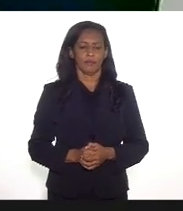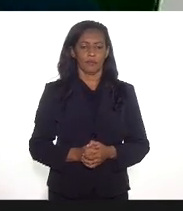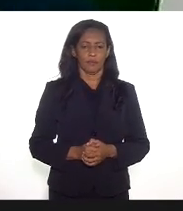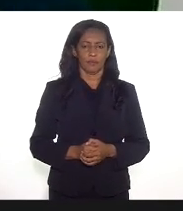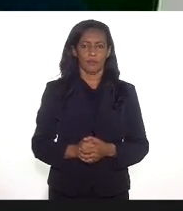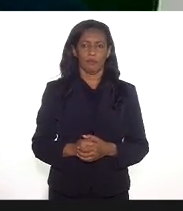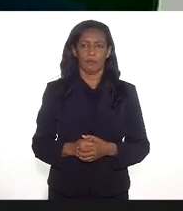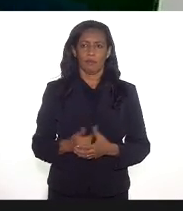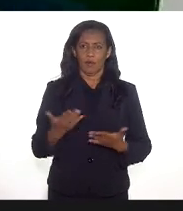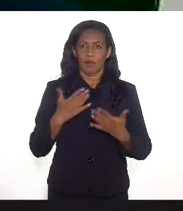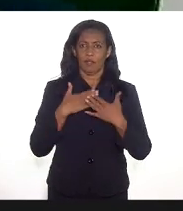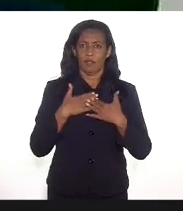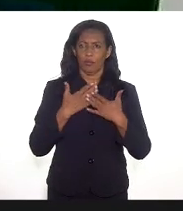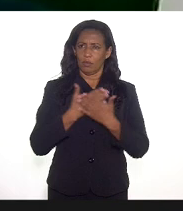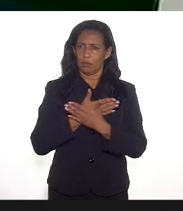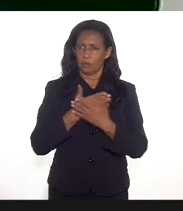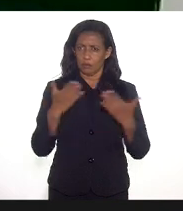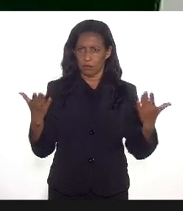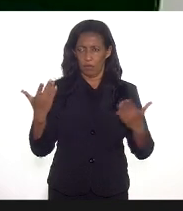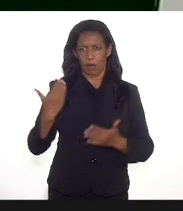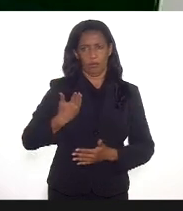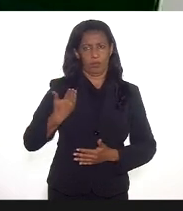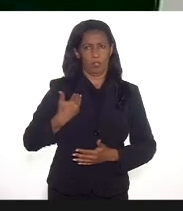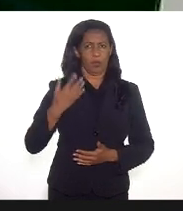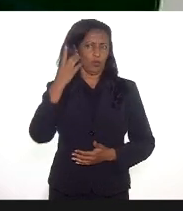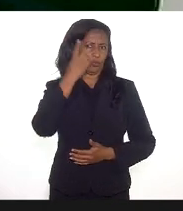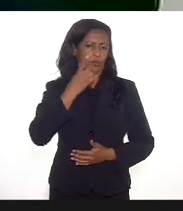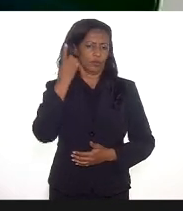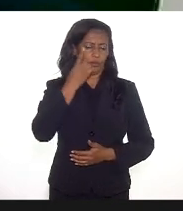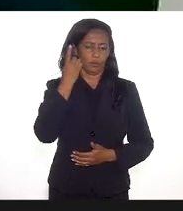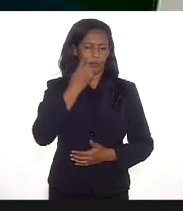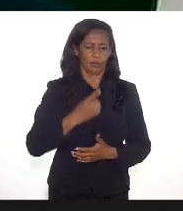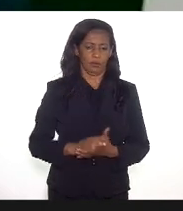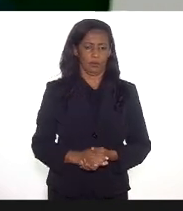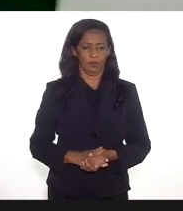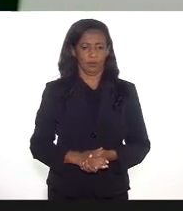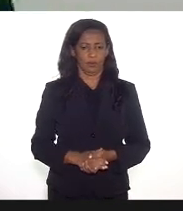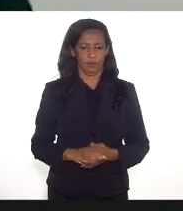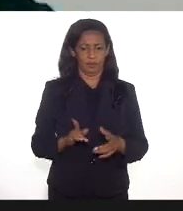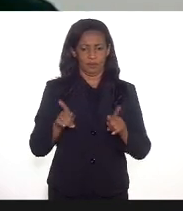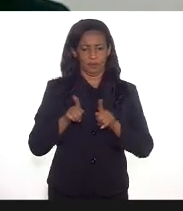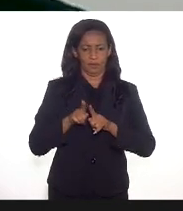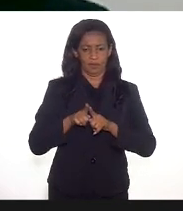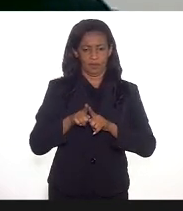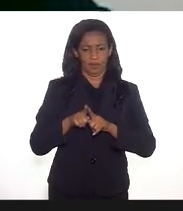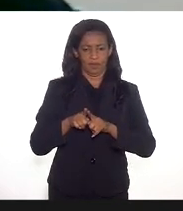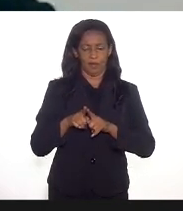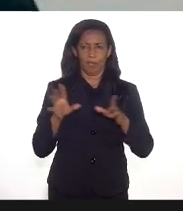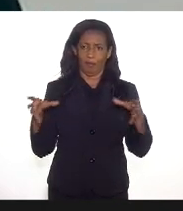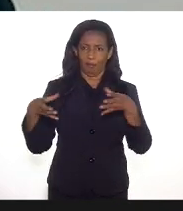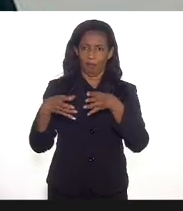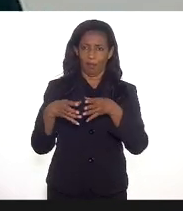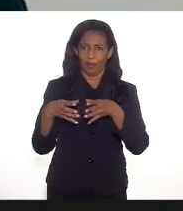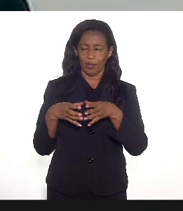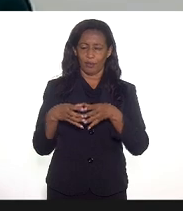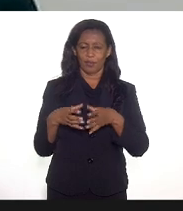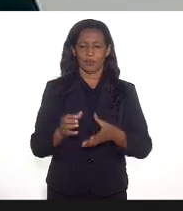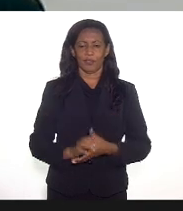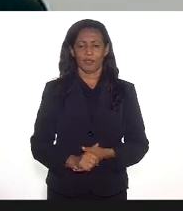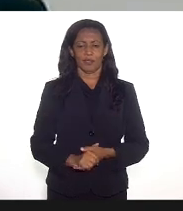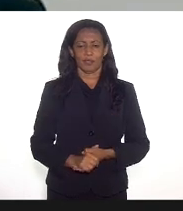saudando Vossa Excelência, saúdo também os meus colegas deputados, que também fazem parte dessa comissão e que